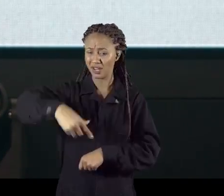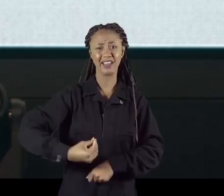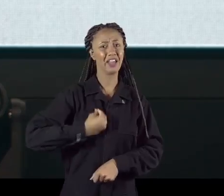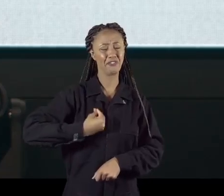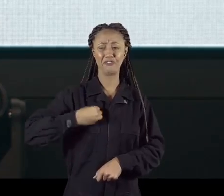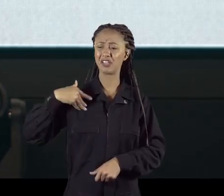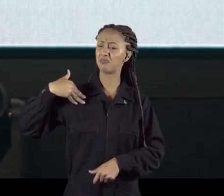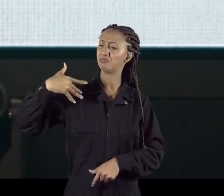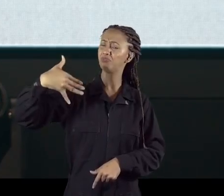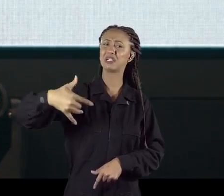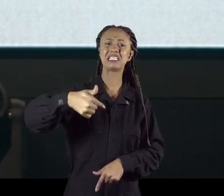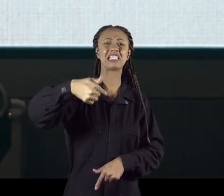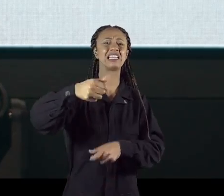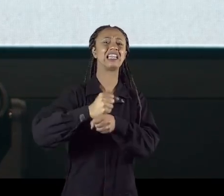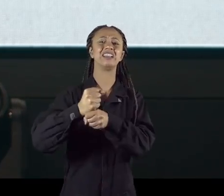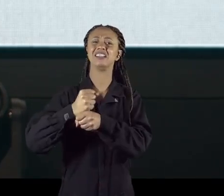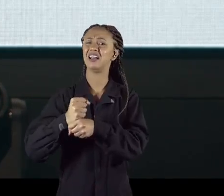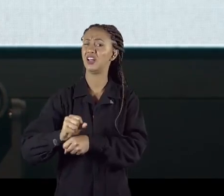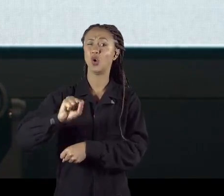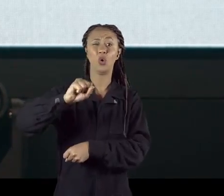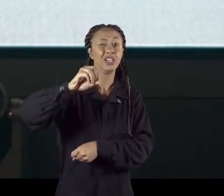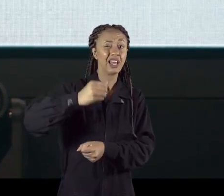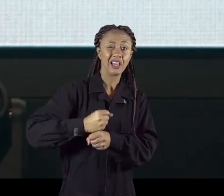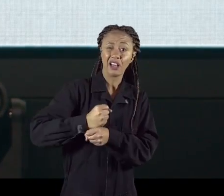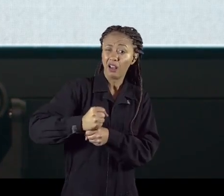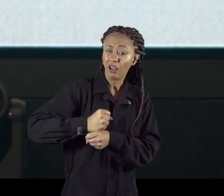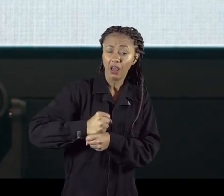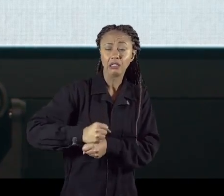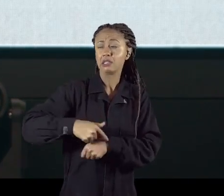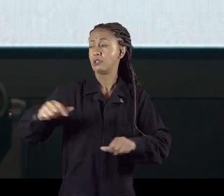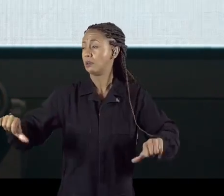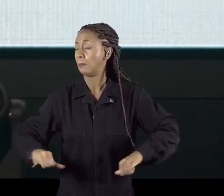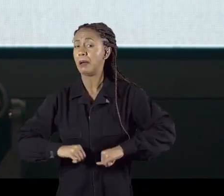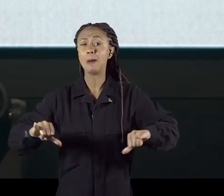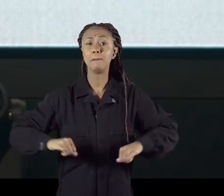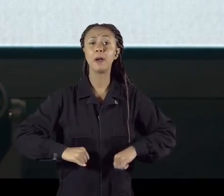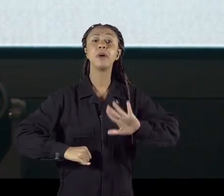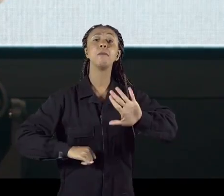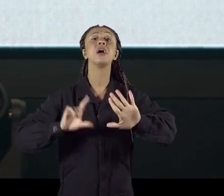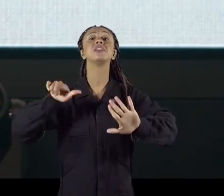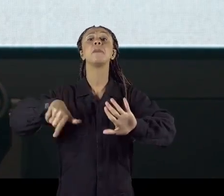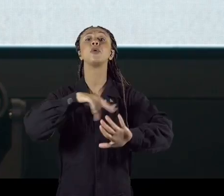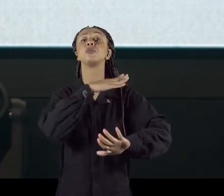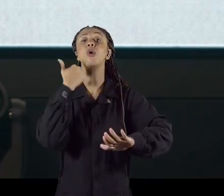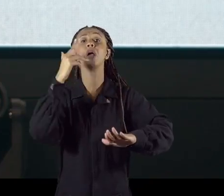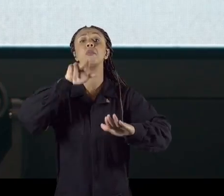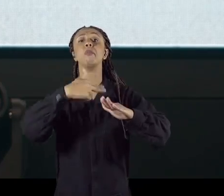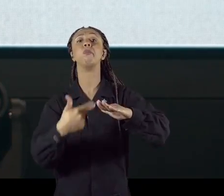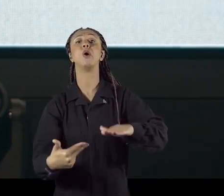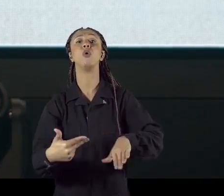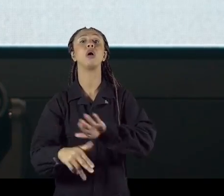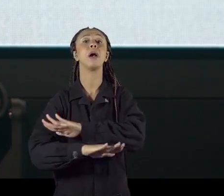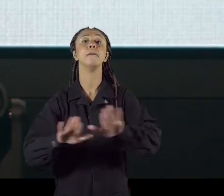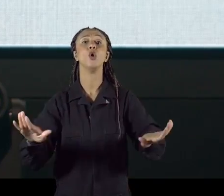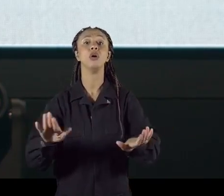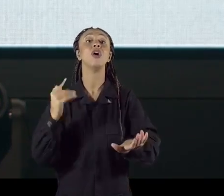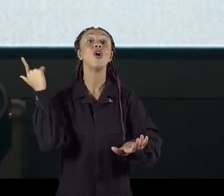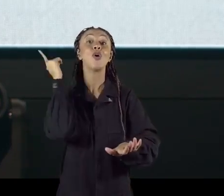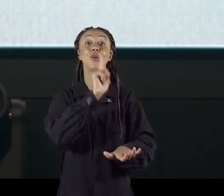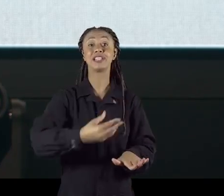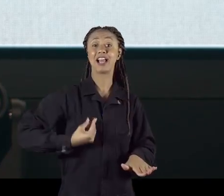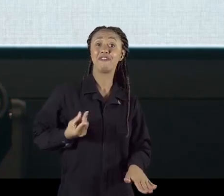vida que 70 anos 80 anos passando por lutas e guerras mas em quando acabar isso aqui você ter a eternidade